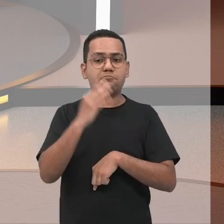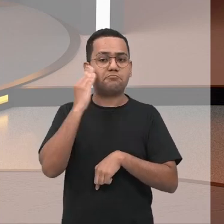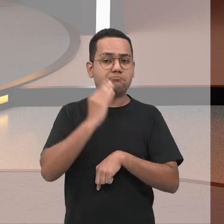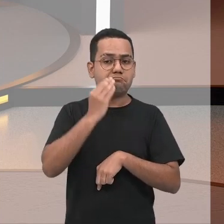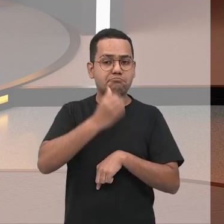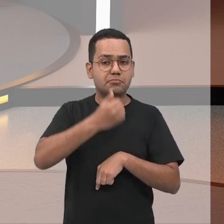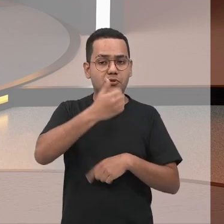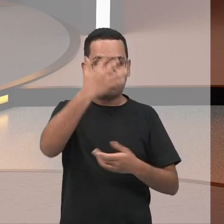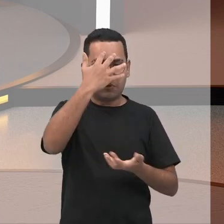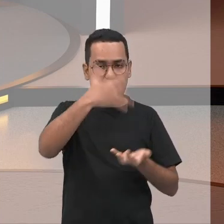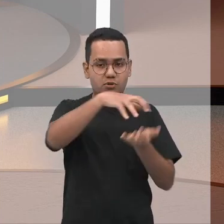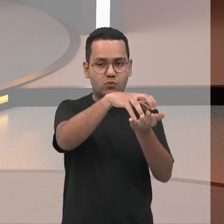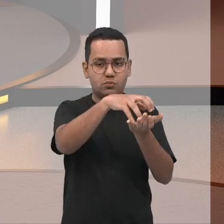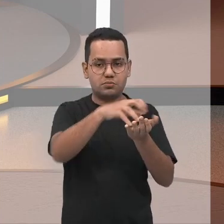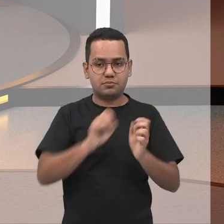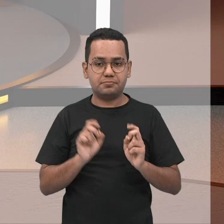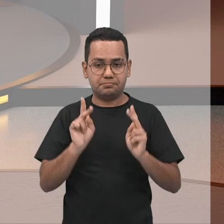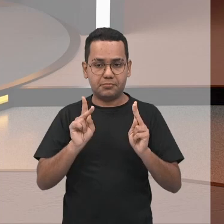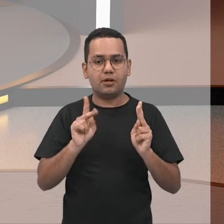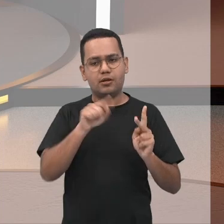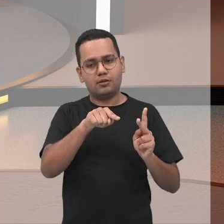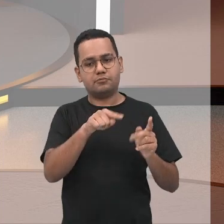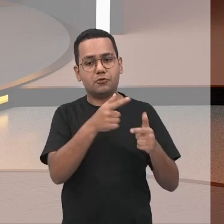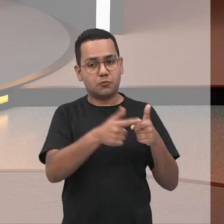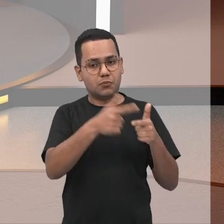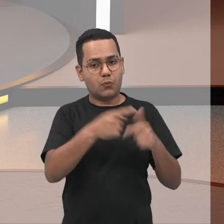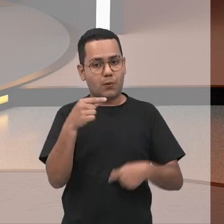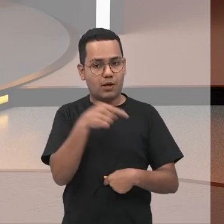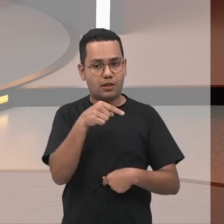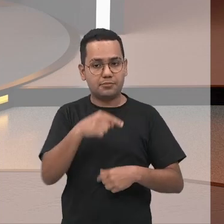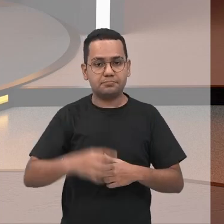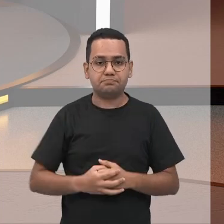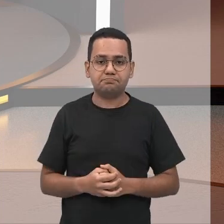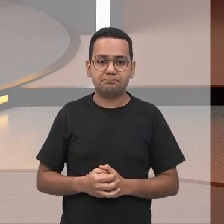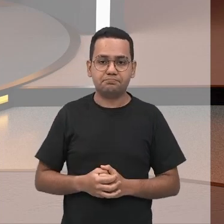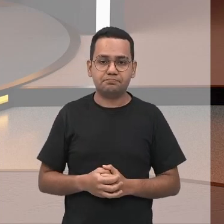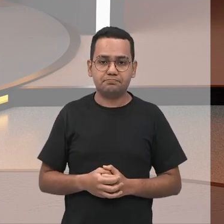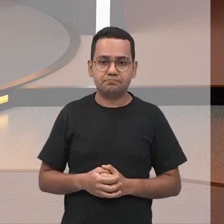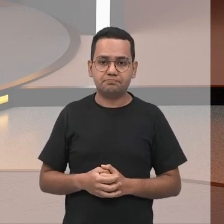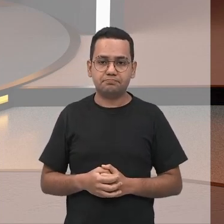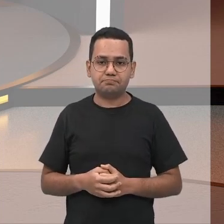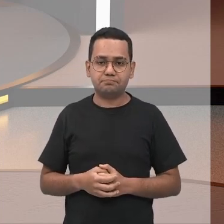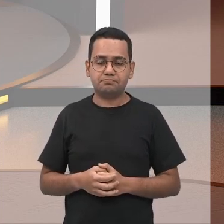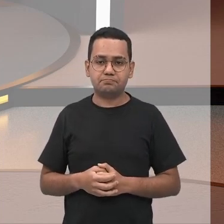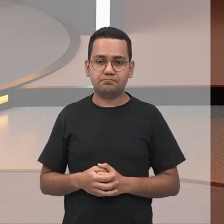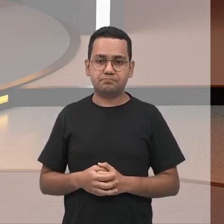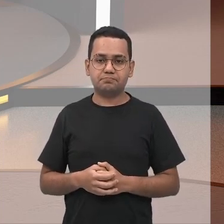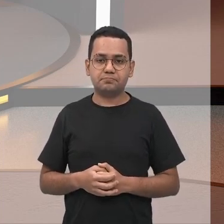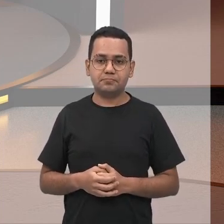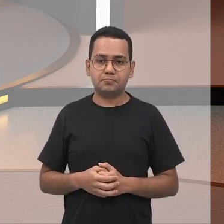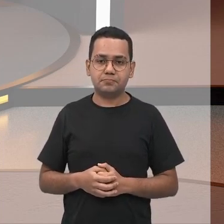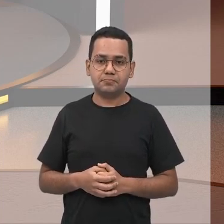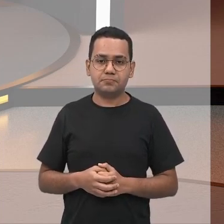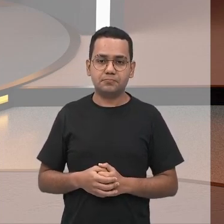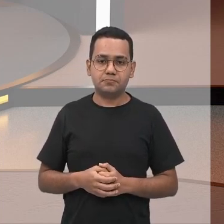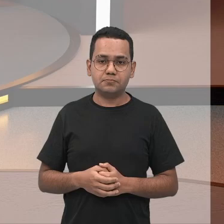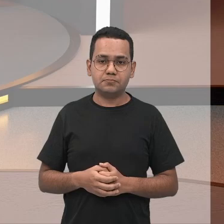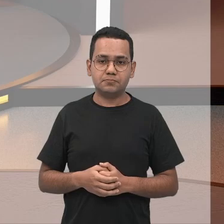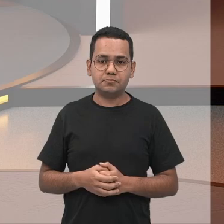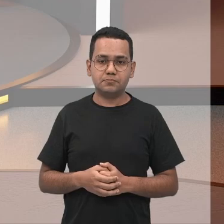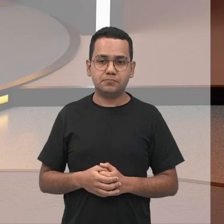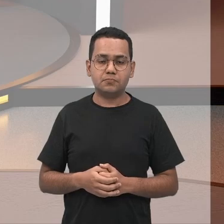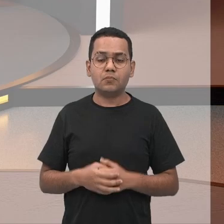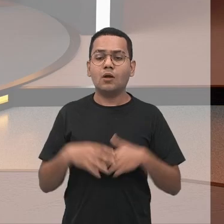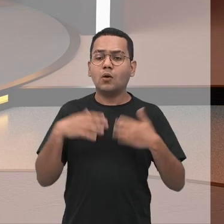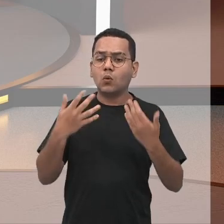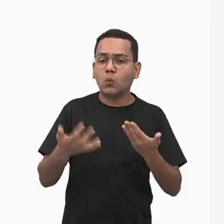I. Muito bem? Vamos então ver agora as forças políticas que estavam presentes aí